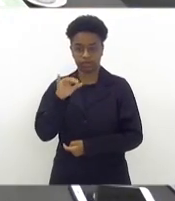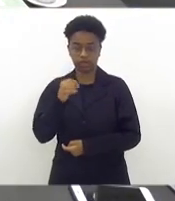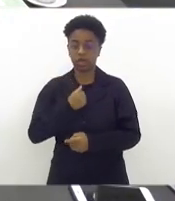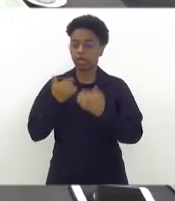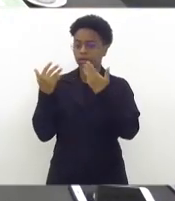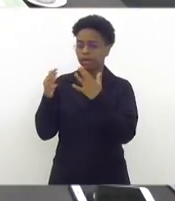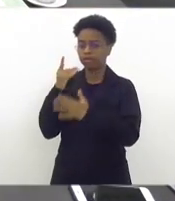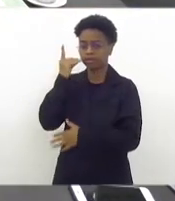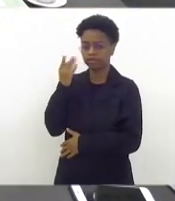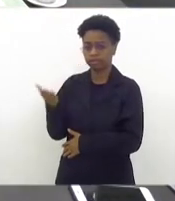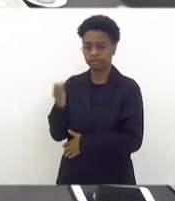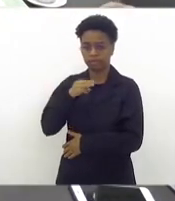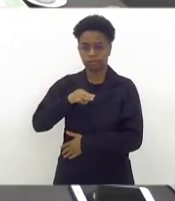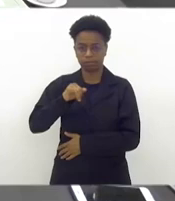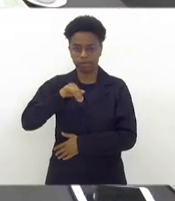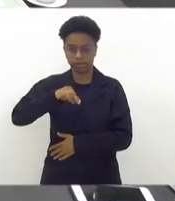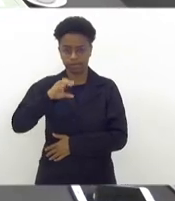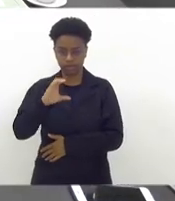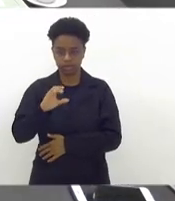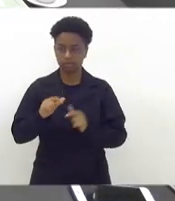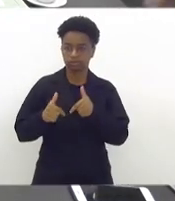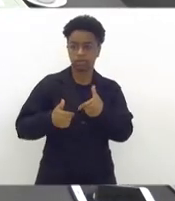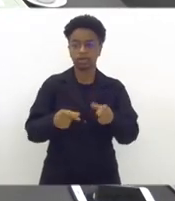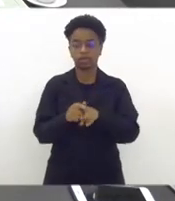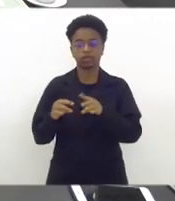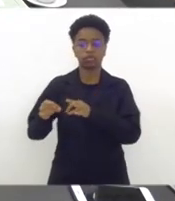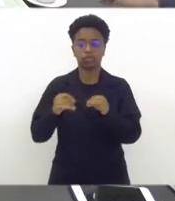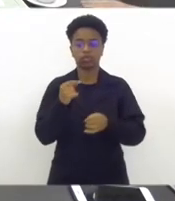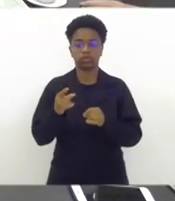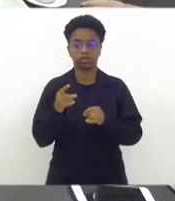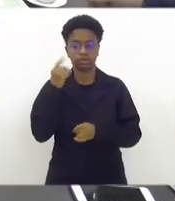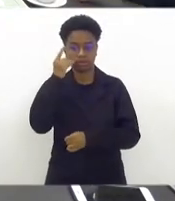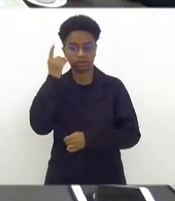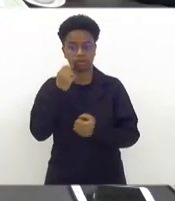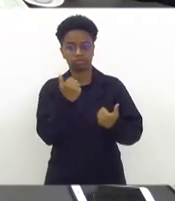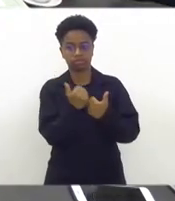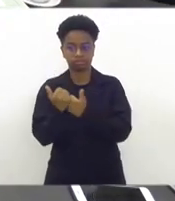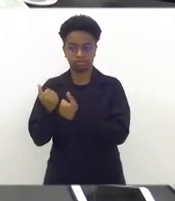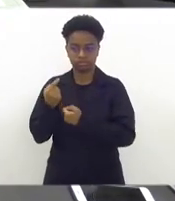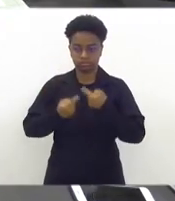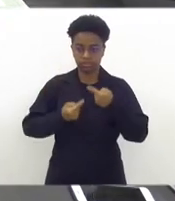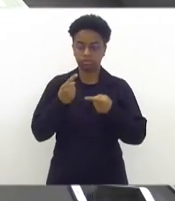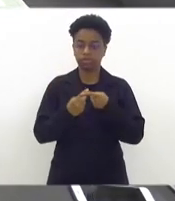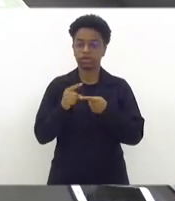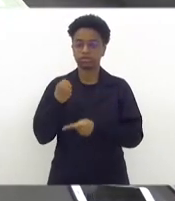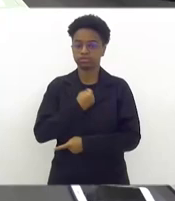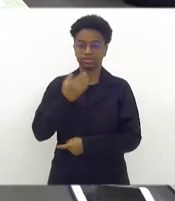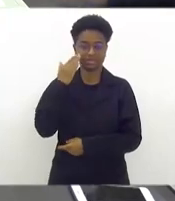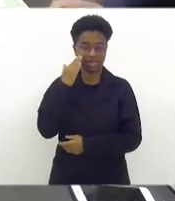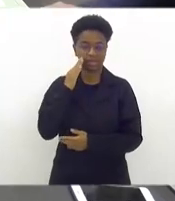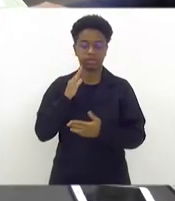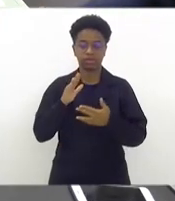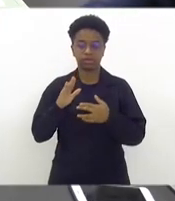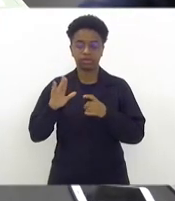o deputado Carlos Mink pela iniciativa. Todos os deputados contribuíram com esse debate. A gente sabe que hoje o uso do canabidiol ele